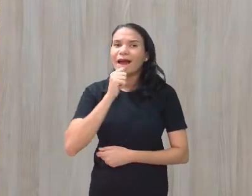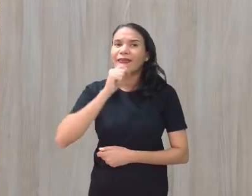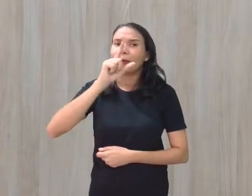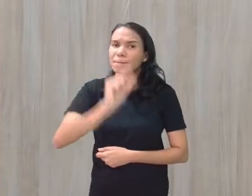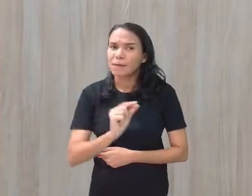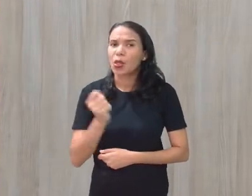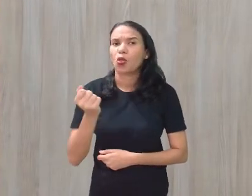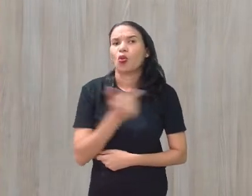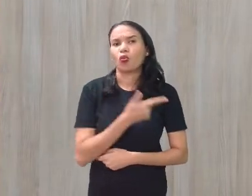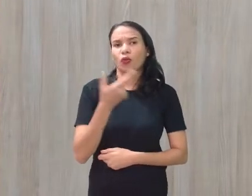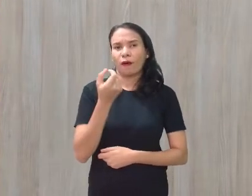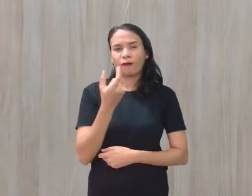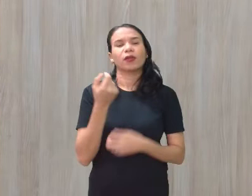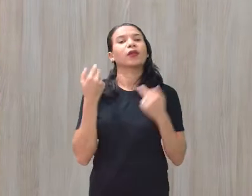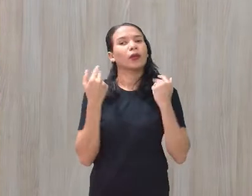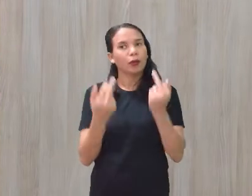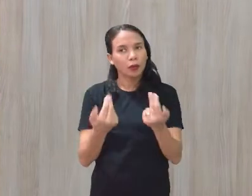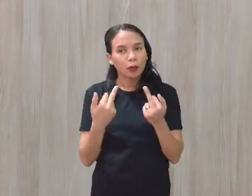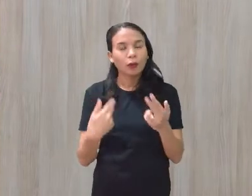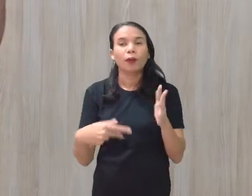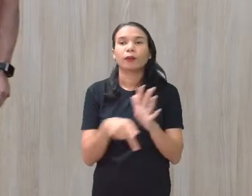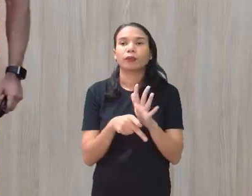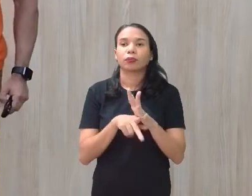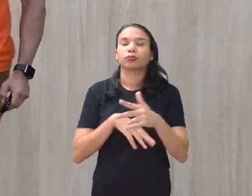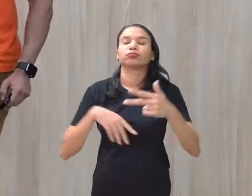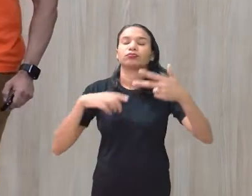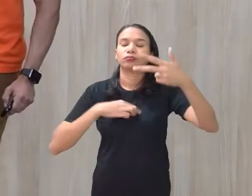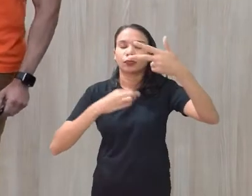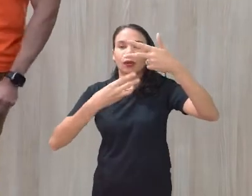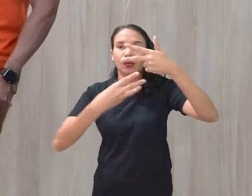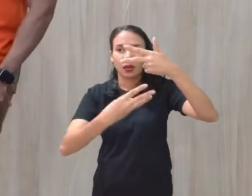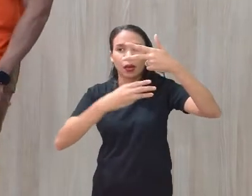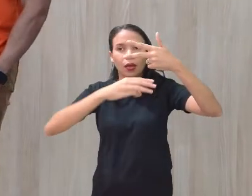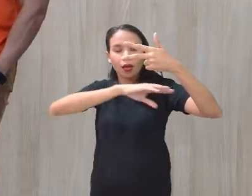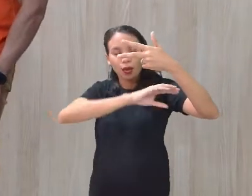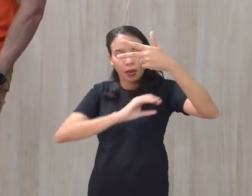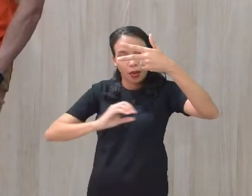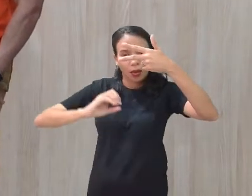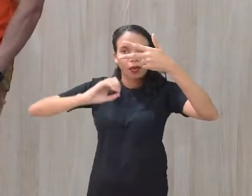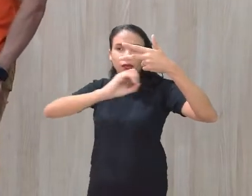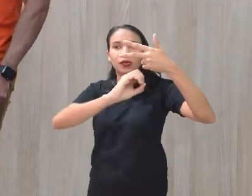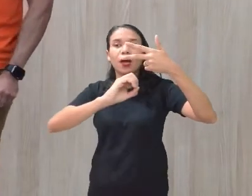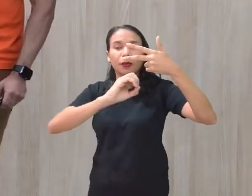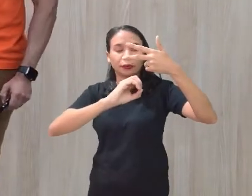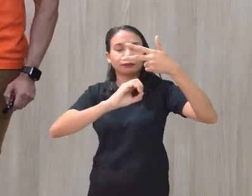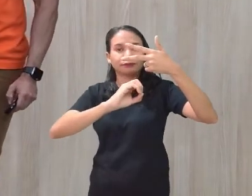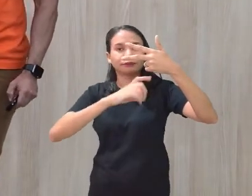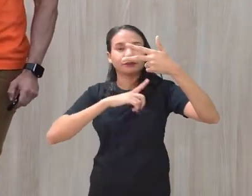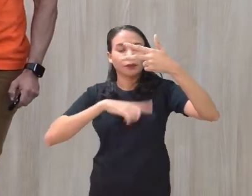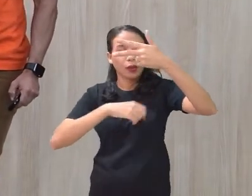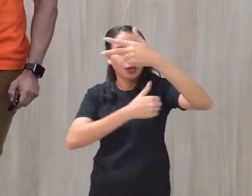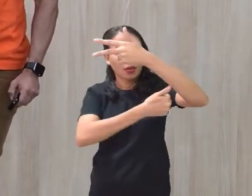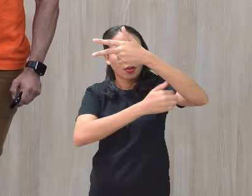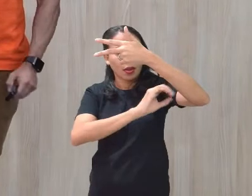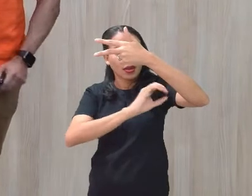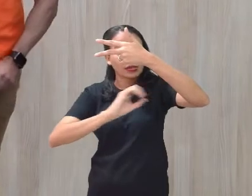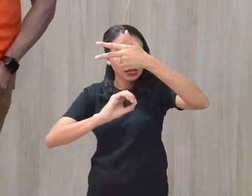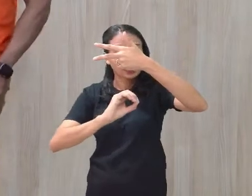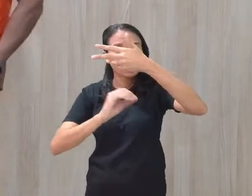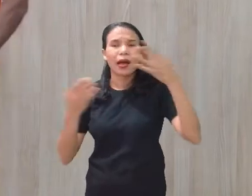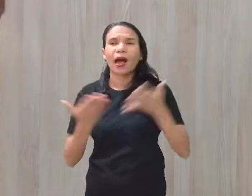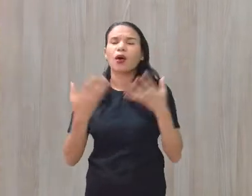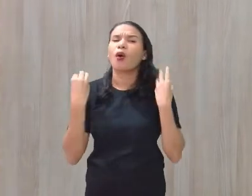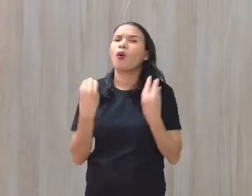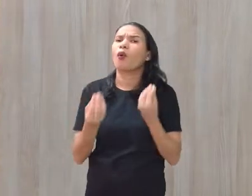20. Então, a gente utiliza o mesmo artifício. Coloca o 0 do lado do 10, transformando o número em 100. E agora,